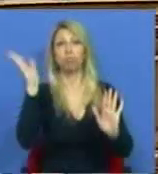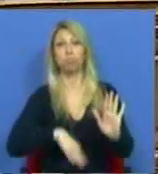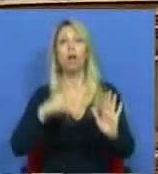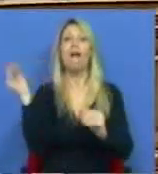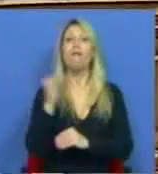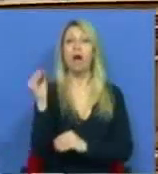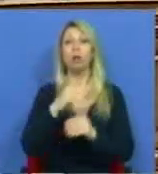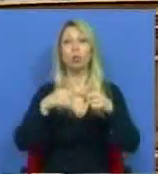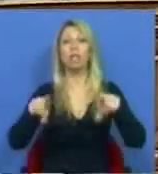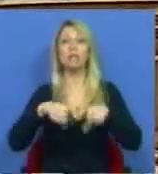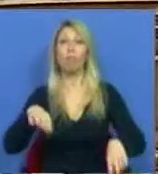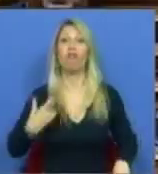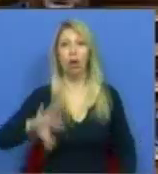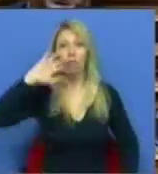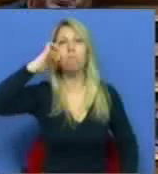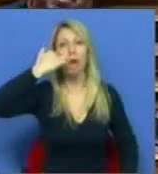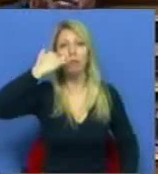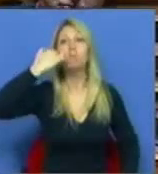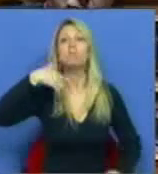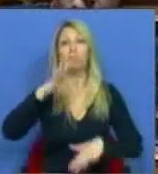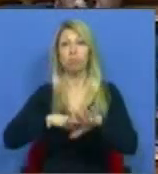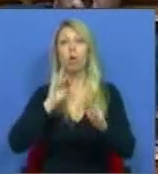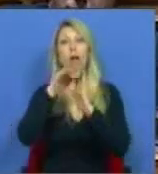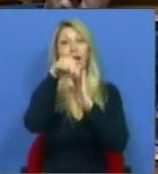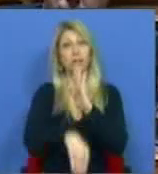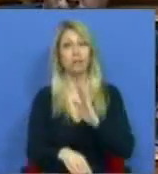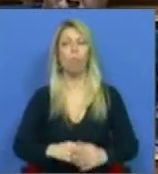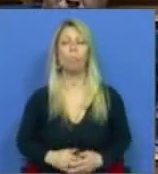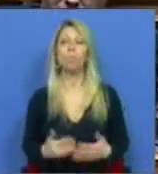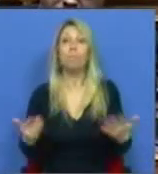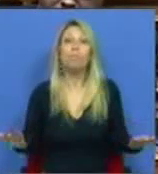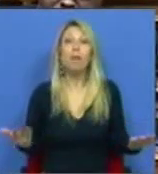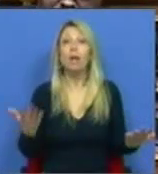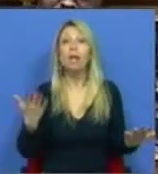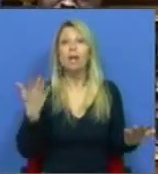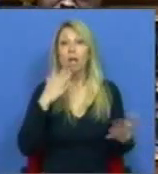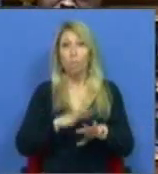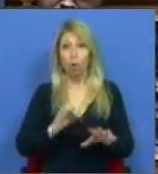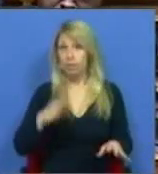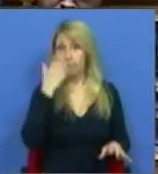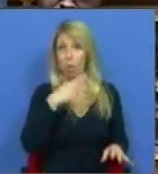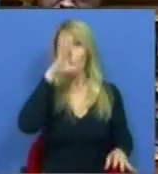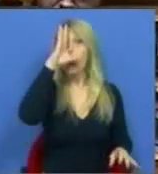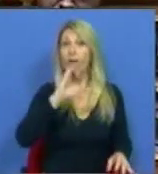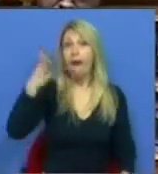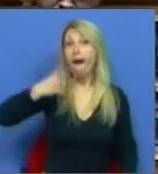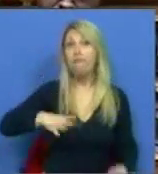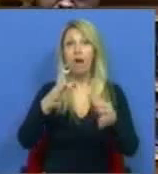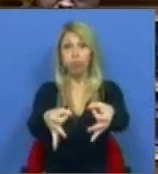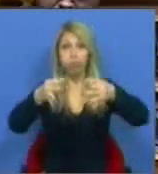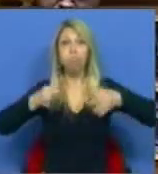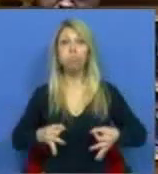recibos verdes, que são atingidos por esta recessão. E por isso, se o Governo pretendia